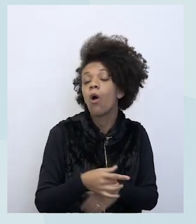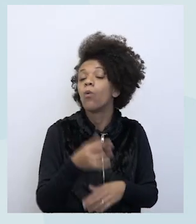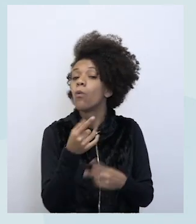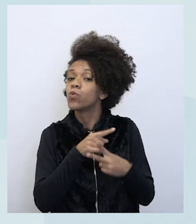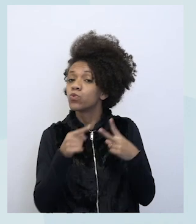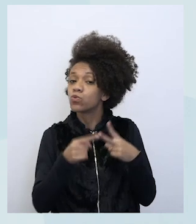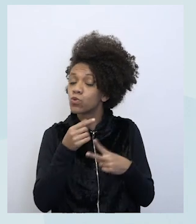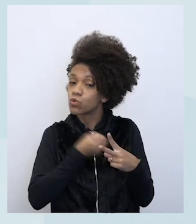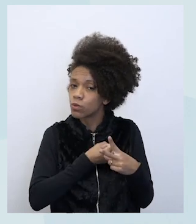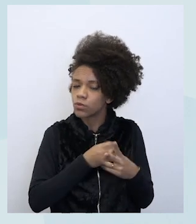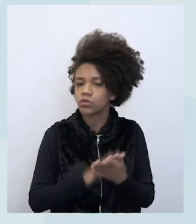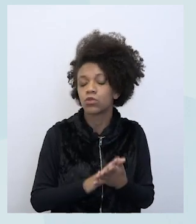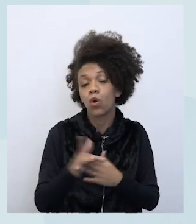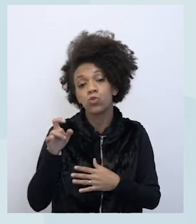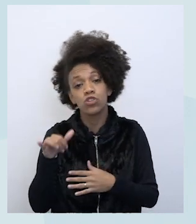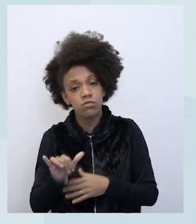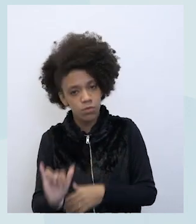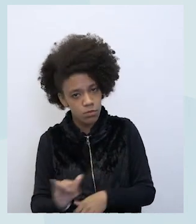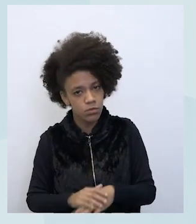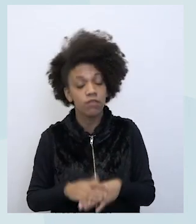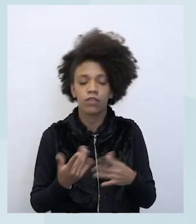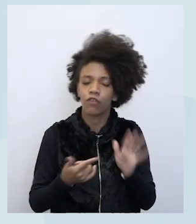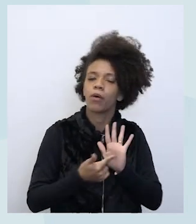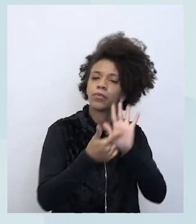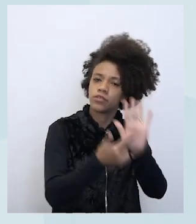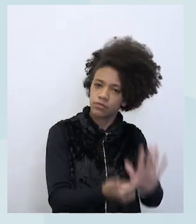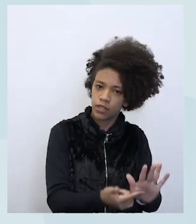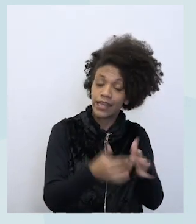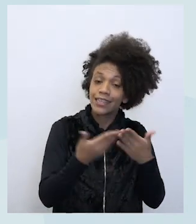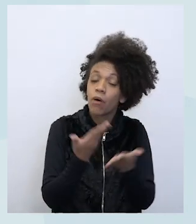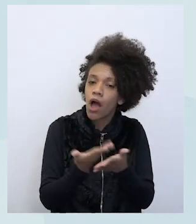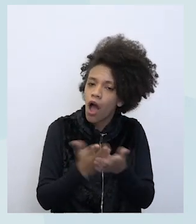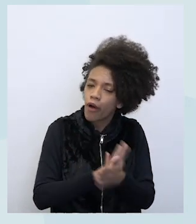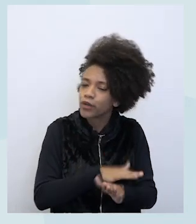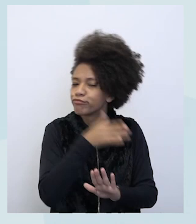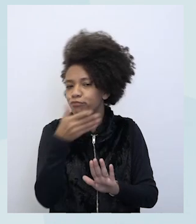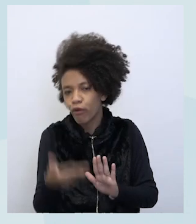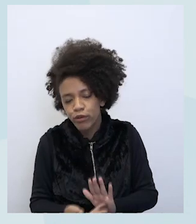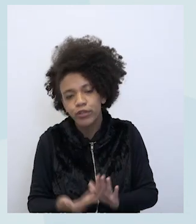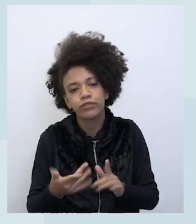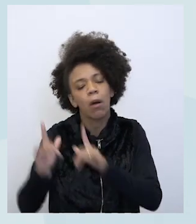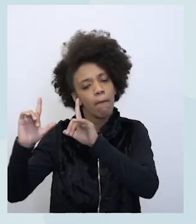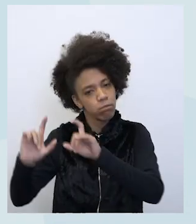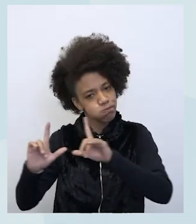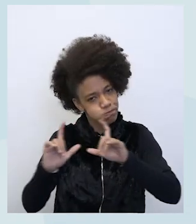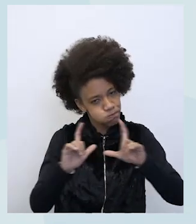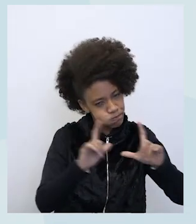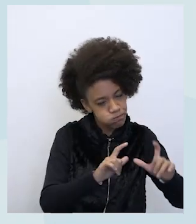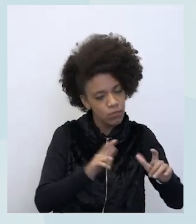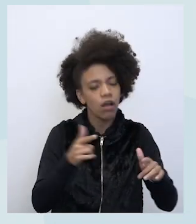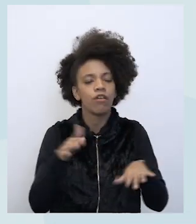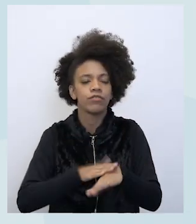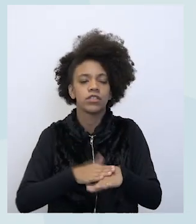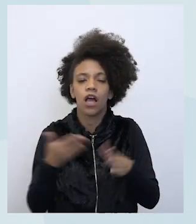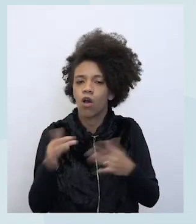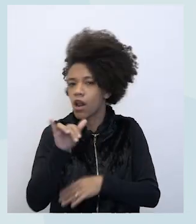y. E aí a gente vai representar lá no plano cartesiano. Então, nossa aula inteira de hoje é assim. Então, quem quiser tirar um print do que a gente vai fazer agora,